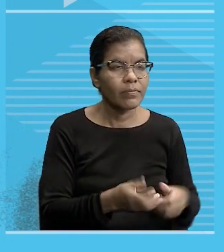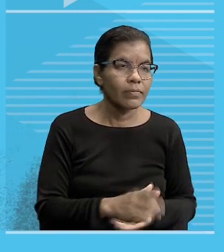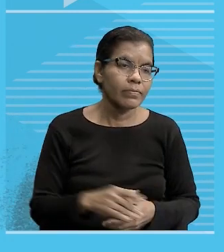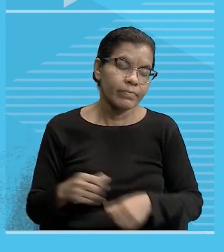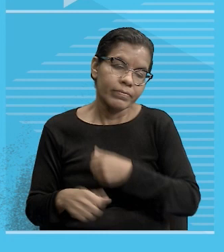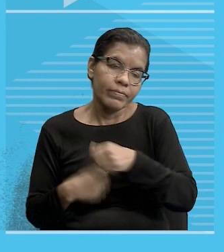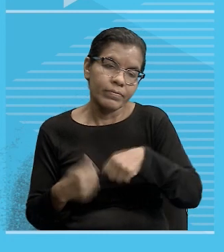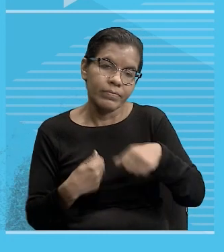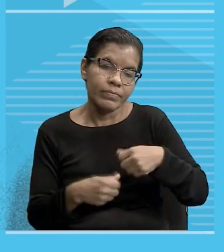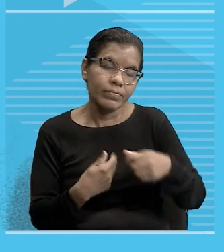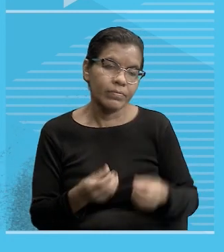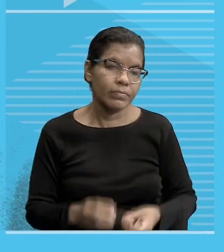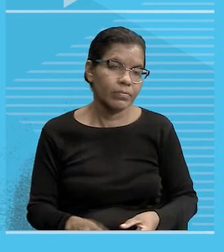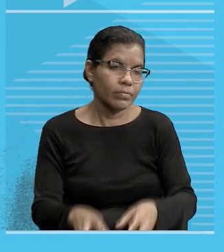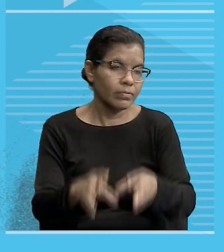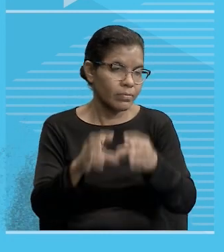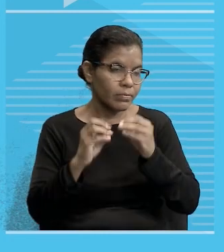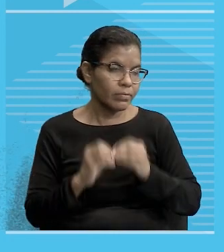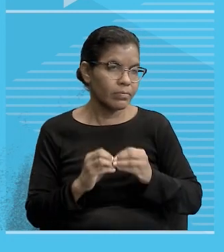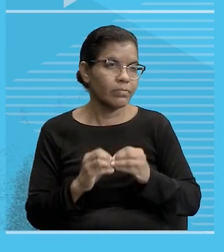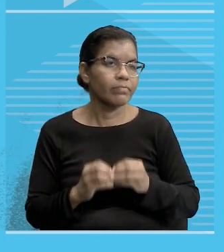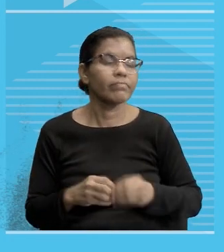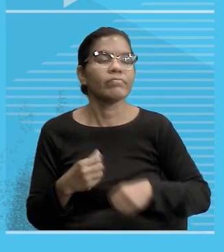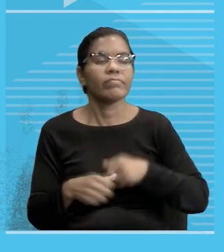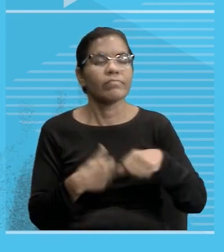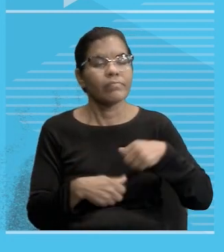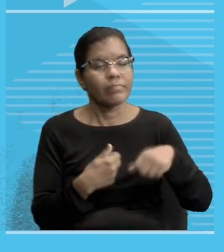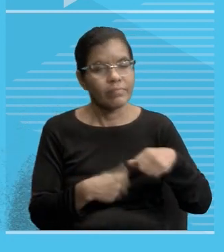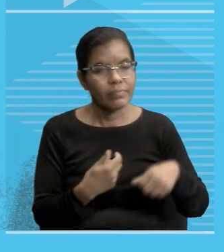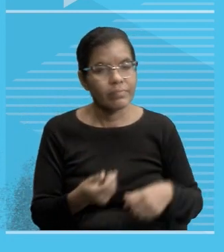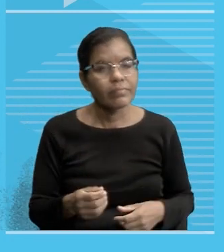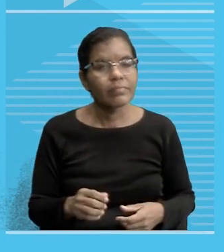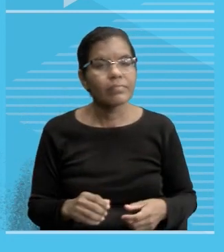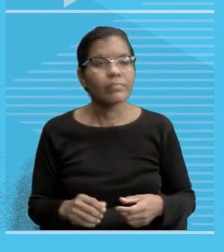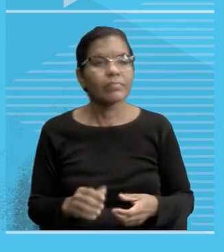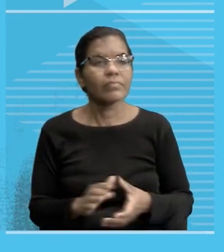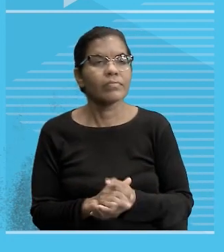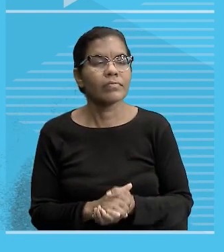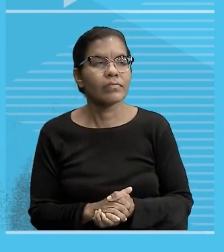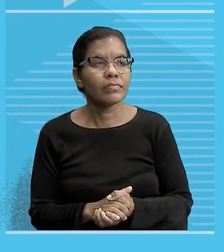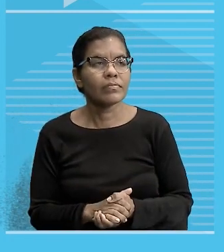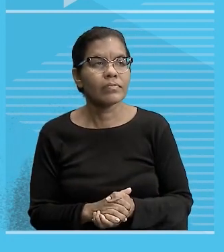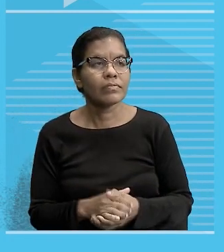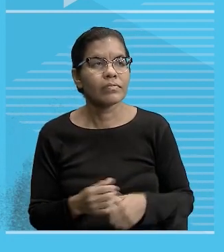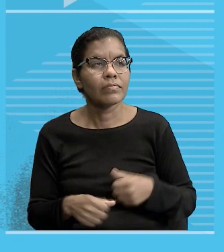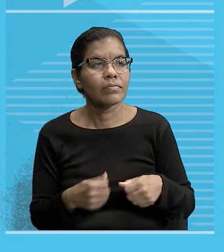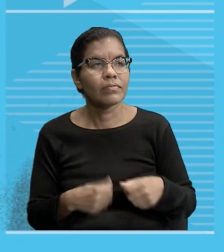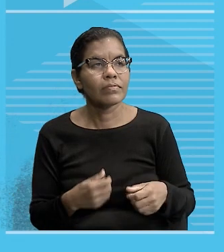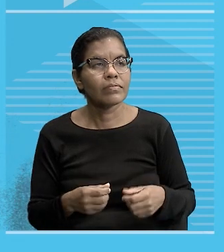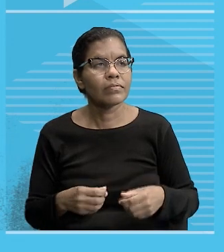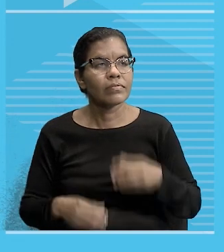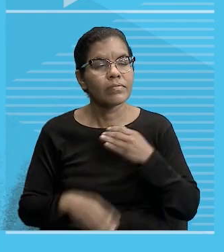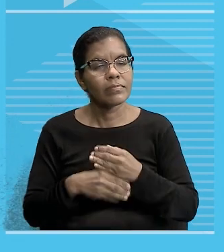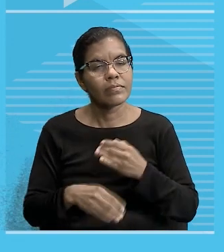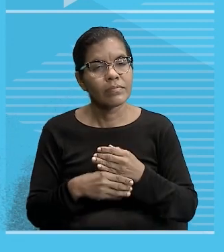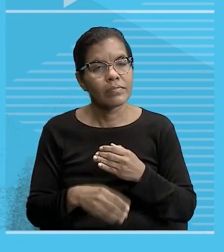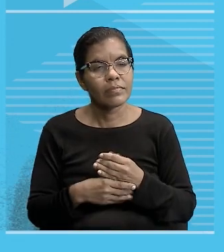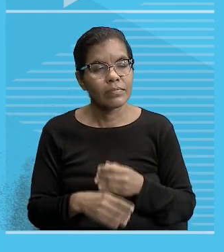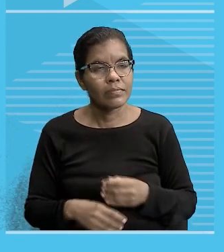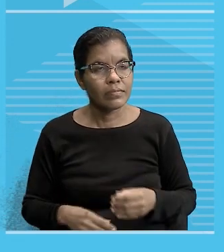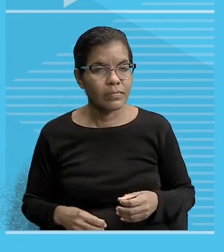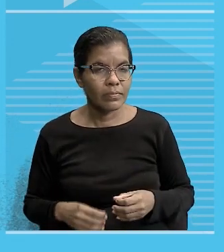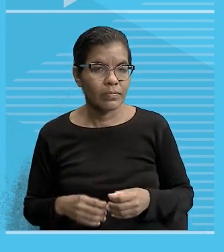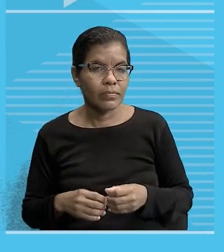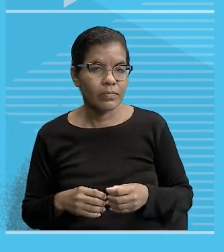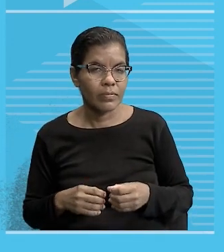muda-se aves de consumo e a gente muda toda hora um ato de consumo os consumidores em forma de interação e vendas e